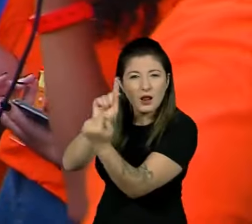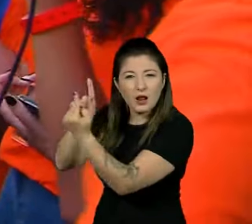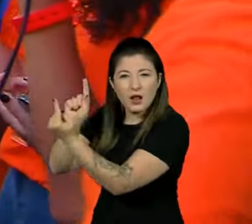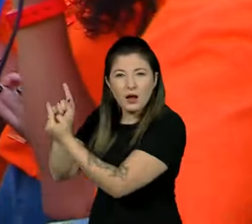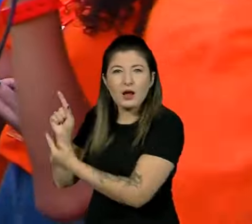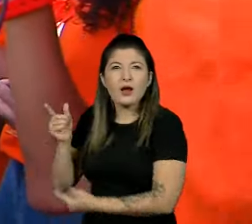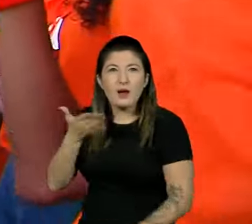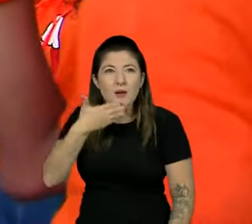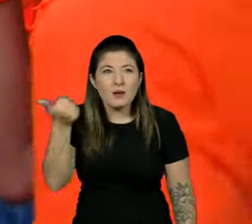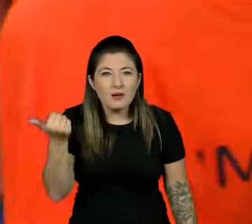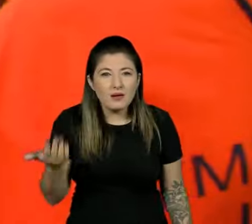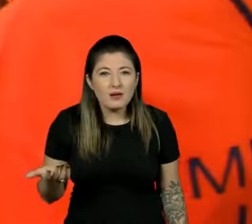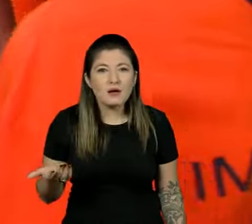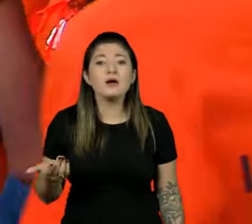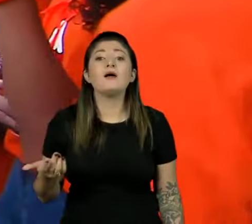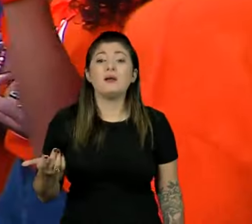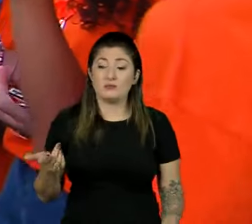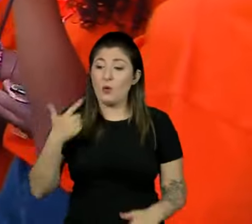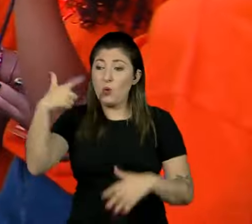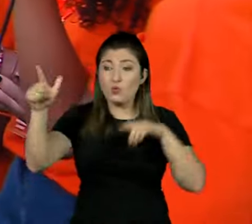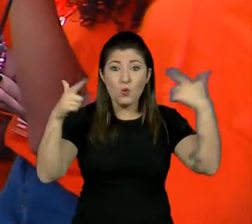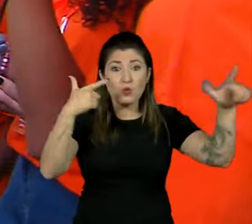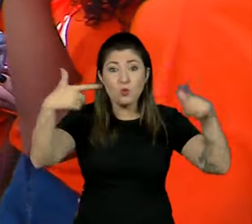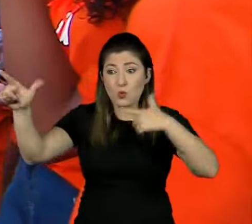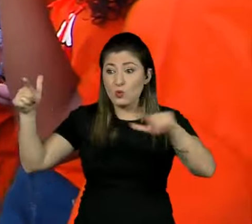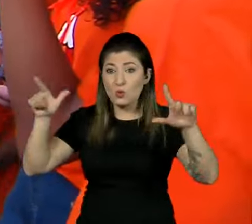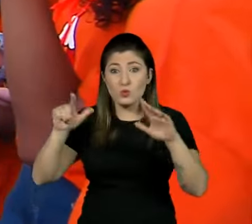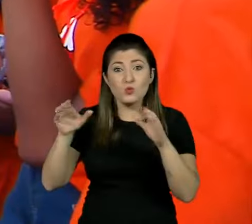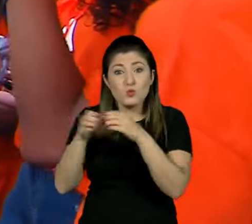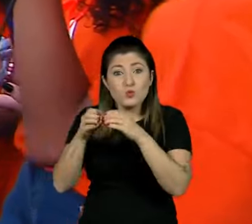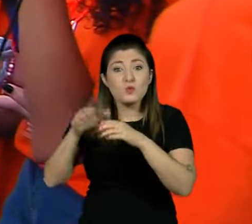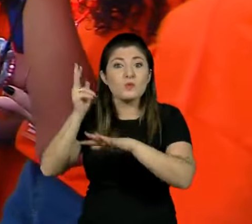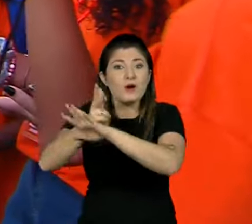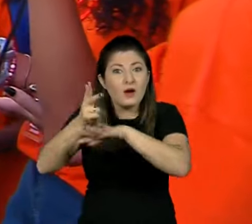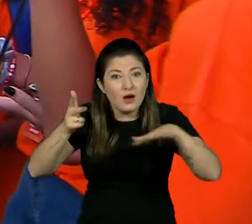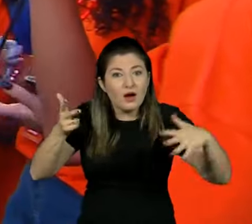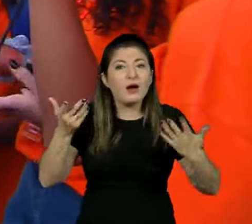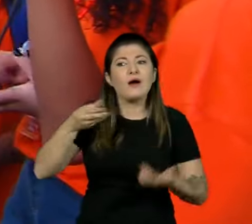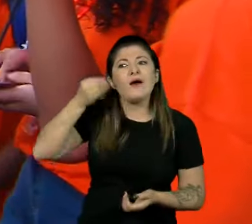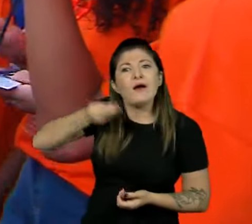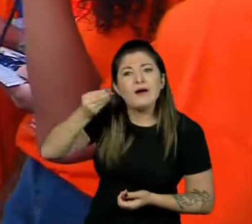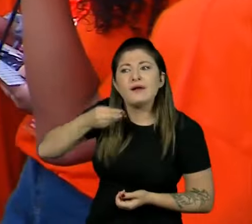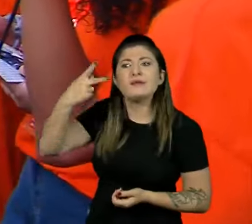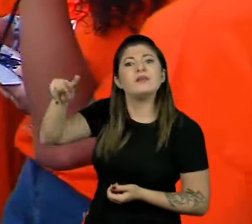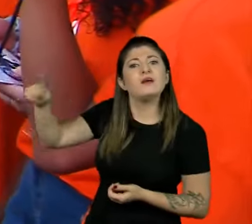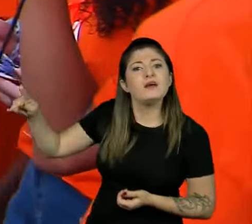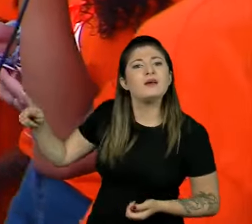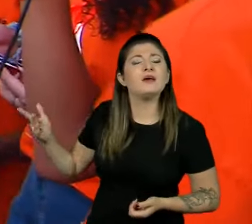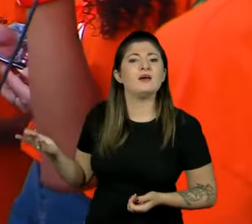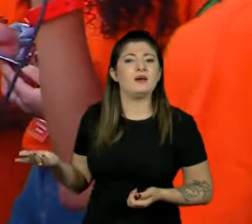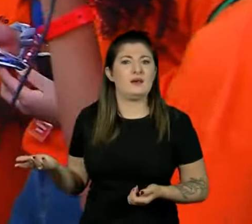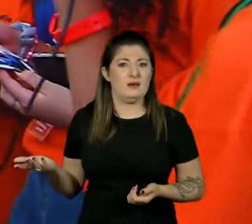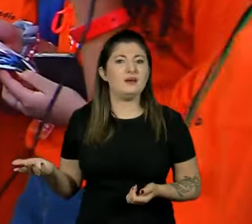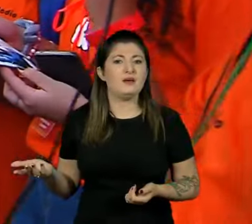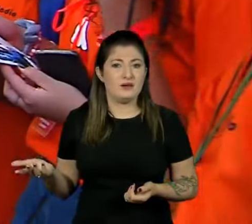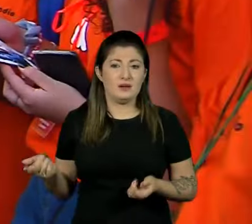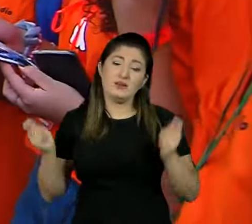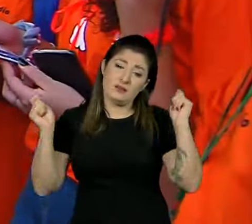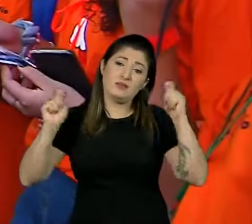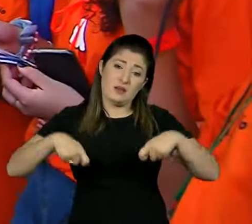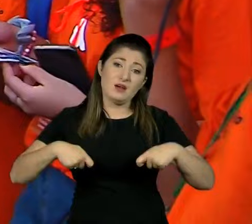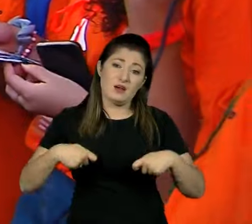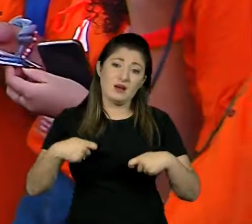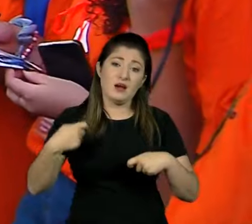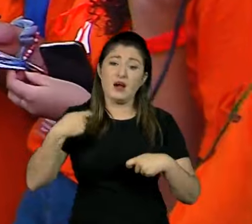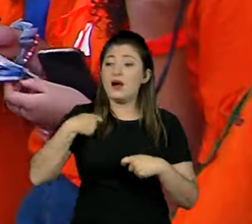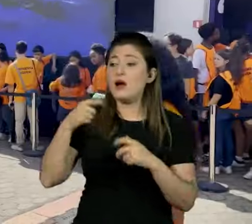ainda, entrevistando outras imprensas, a gente conseguiu saber como é que era o dia a dia deles, o que eles faziam. E isso podia... É, meio